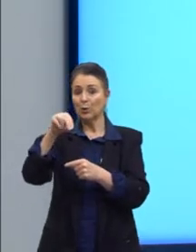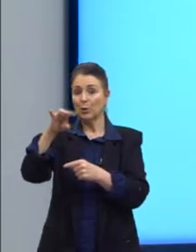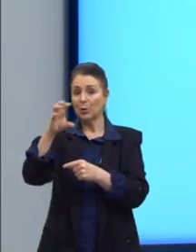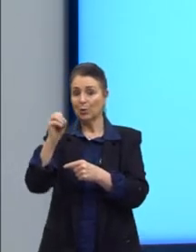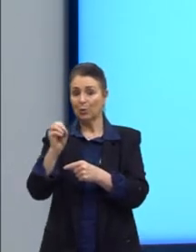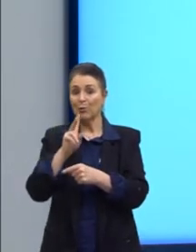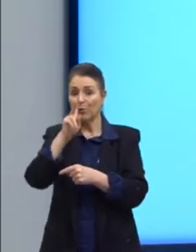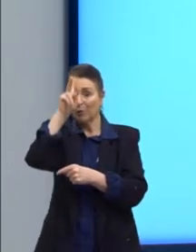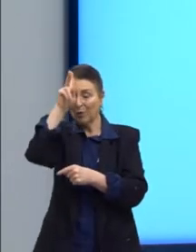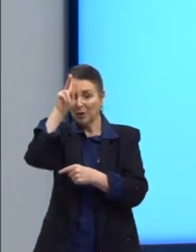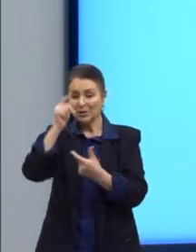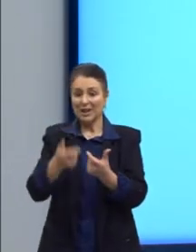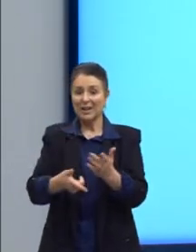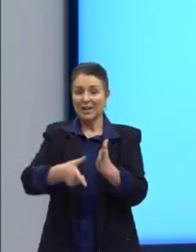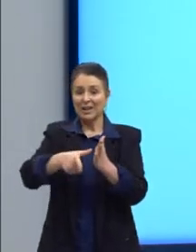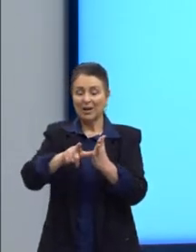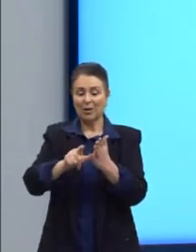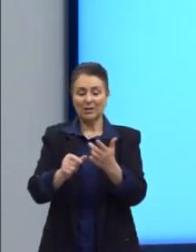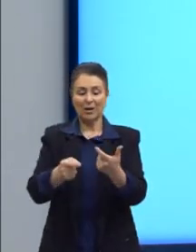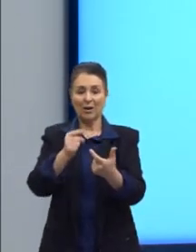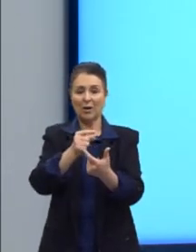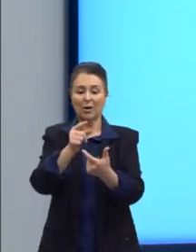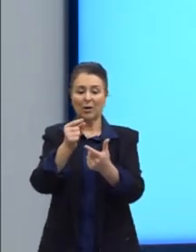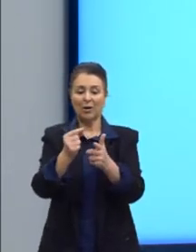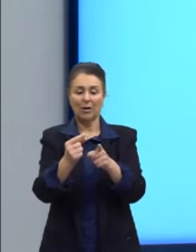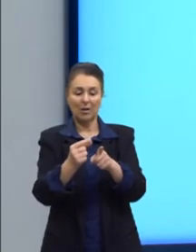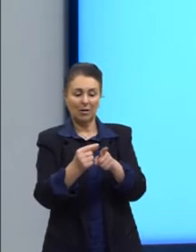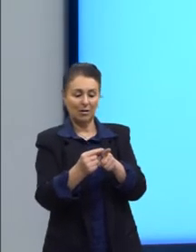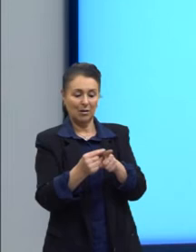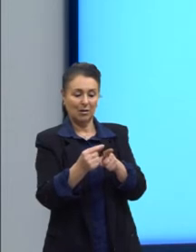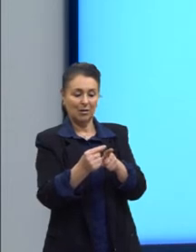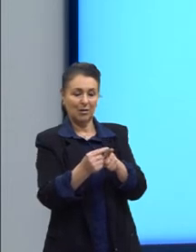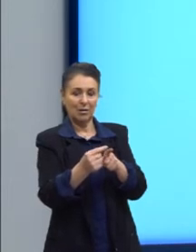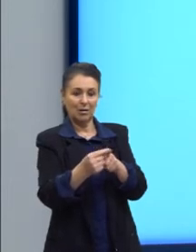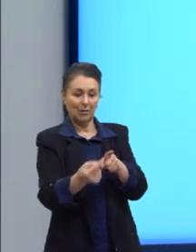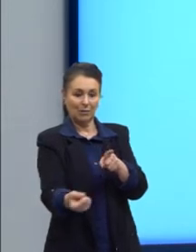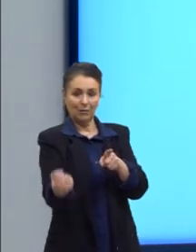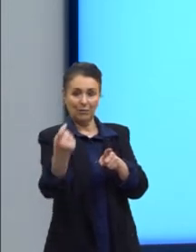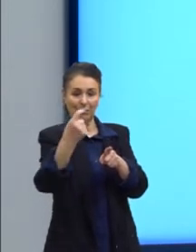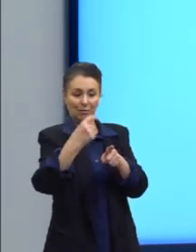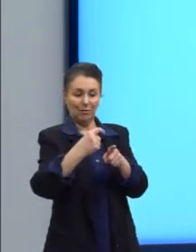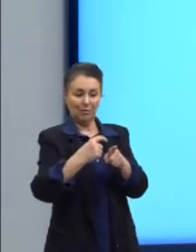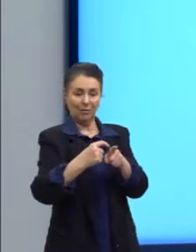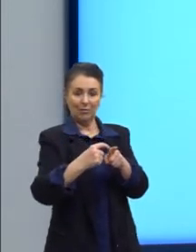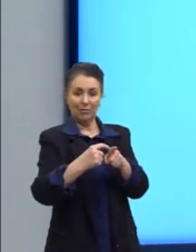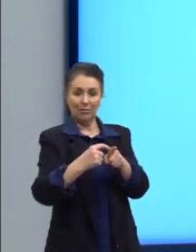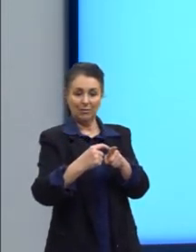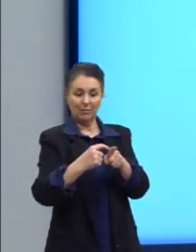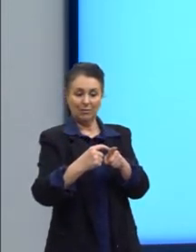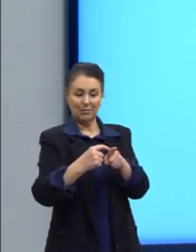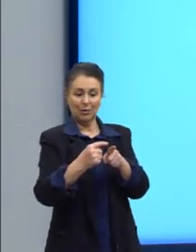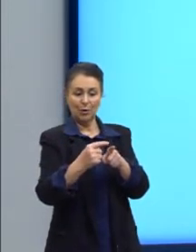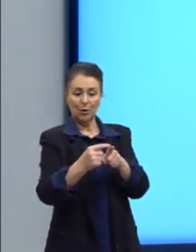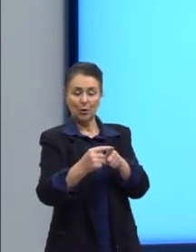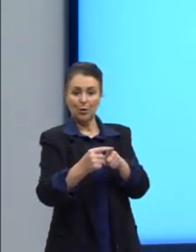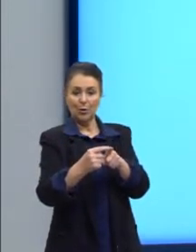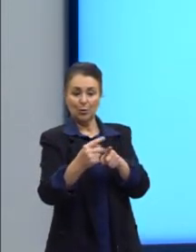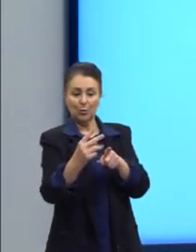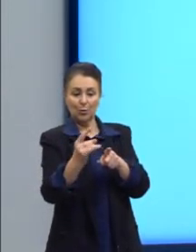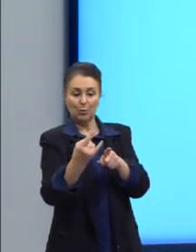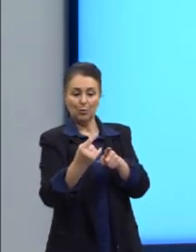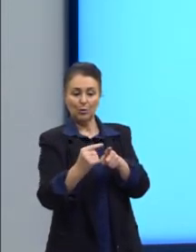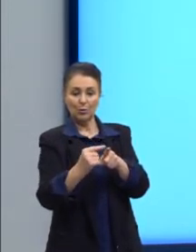na antepenúltima sílaba ou seja volta aqui última penúltima